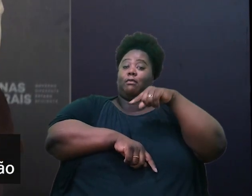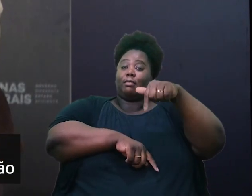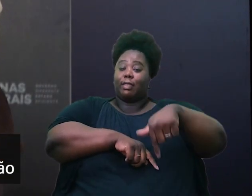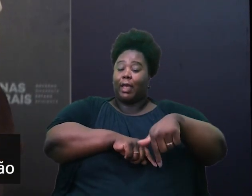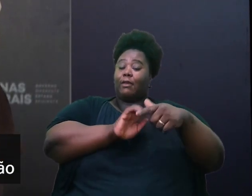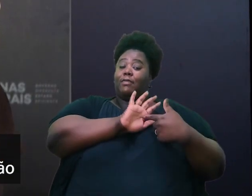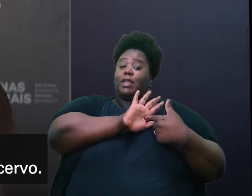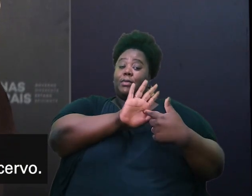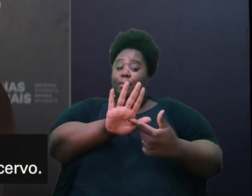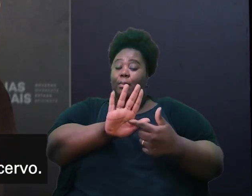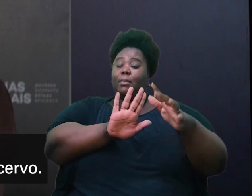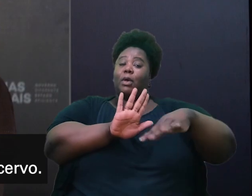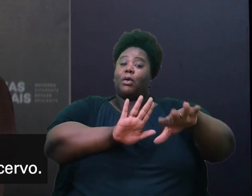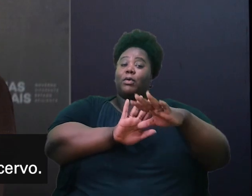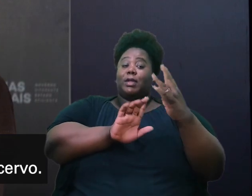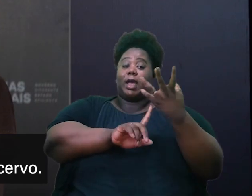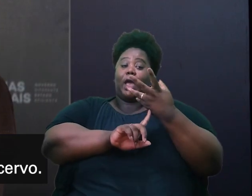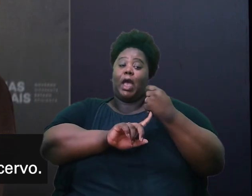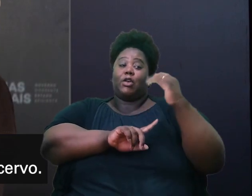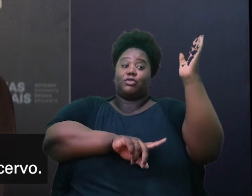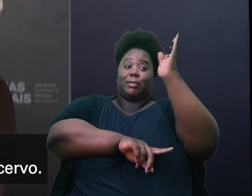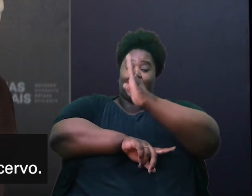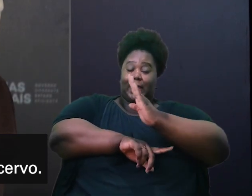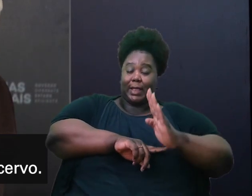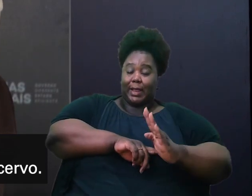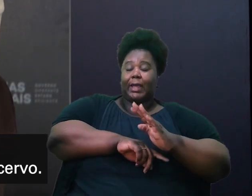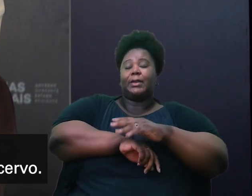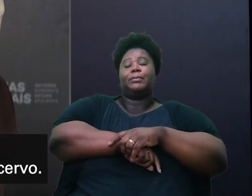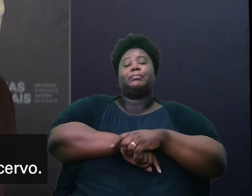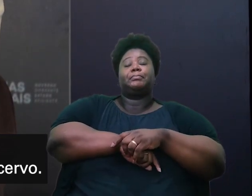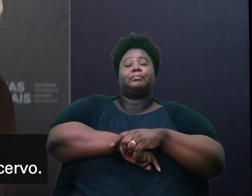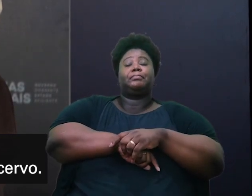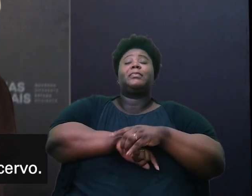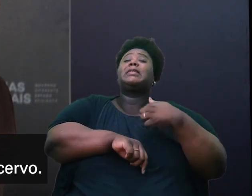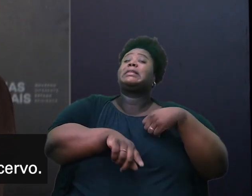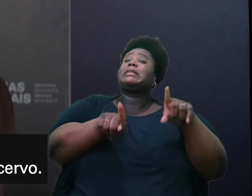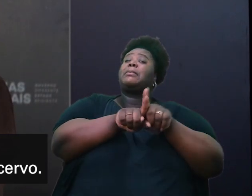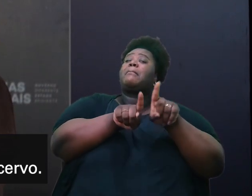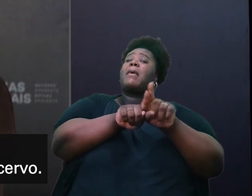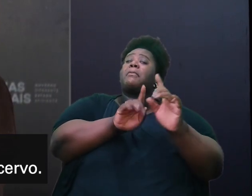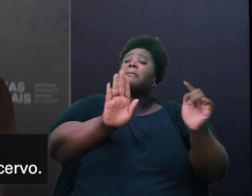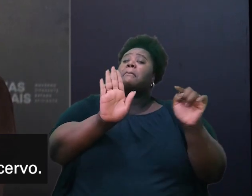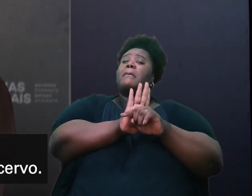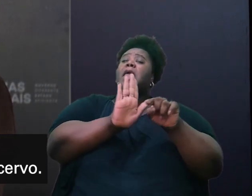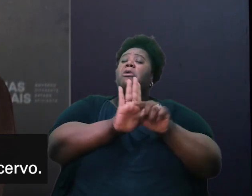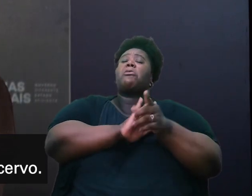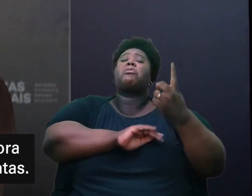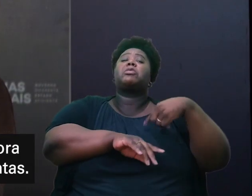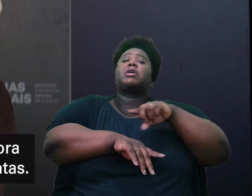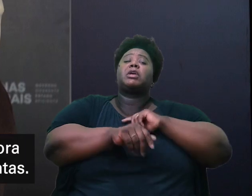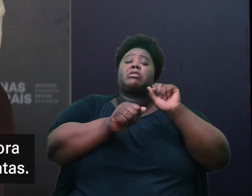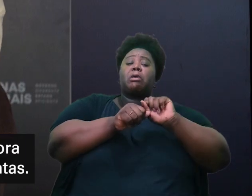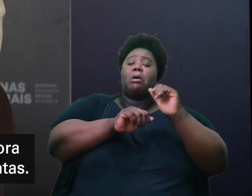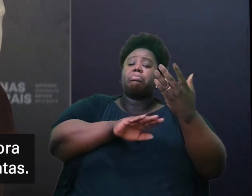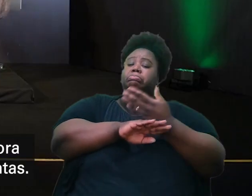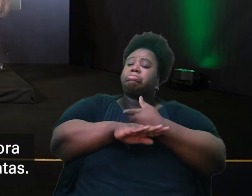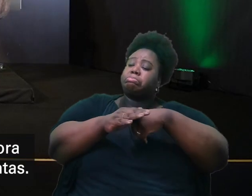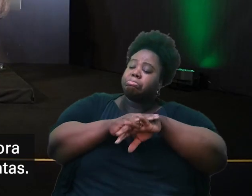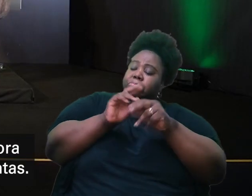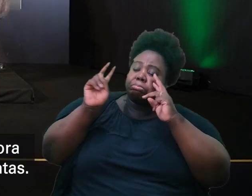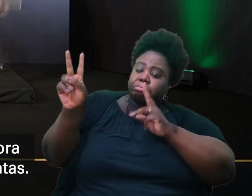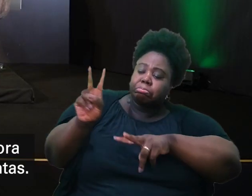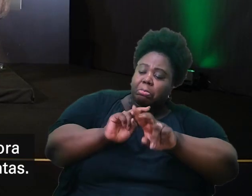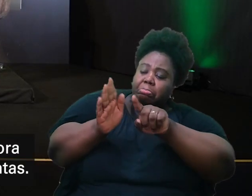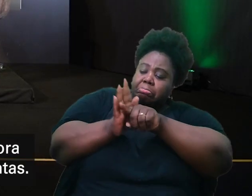da exposição Arte Brasileira e por perguntas que fizemos a esse acervo. A gente fez a visita com a